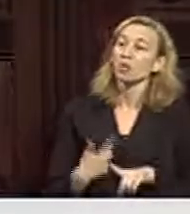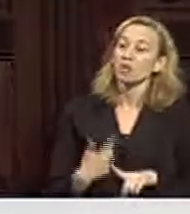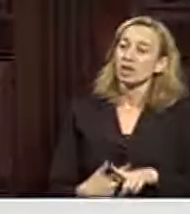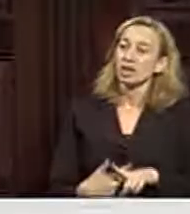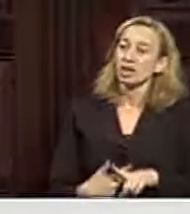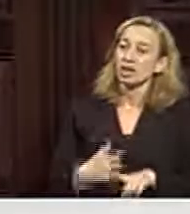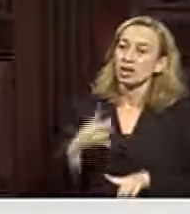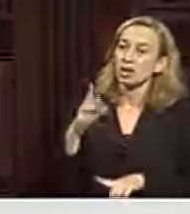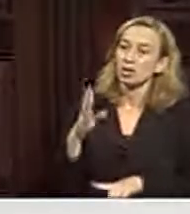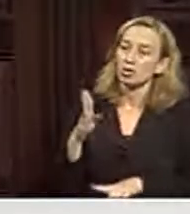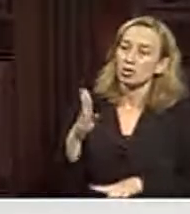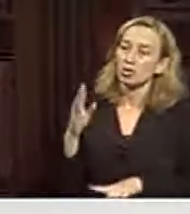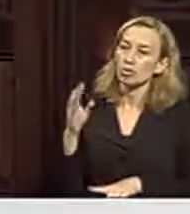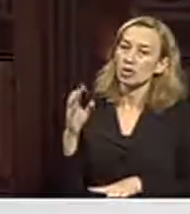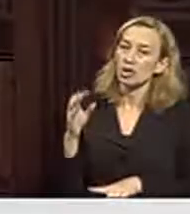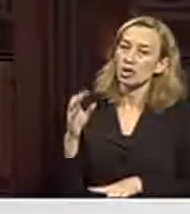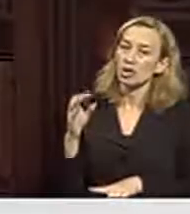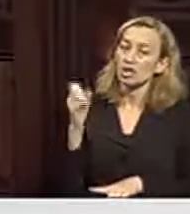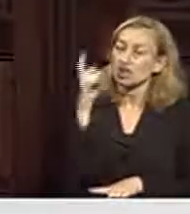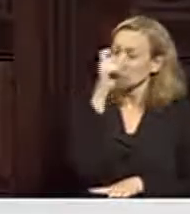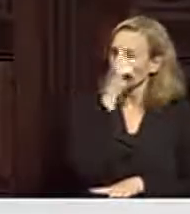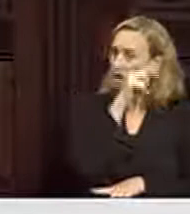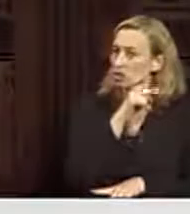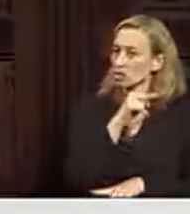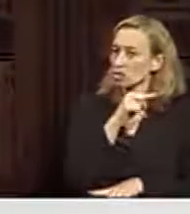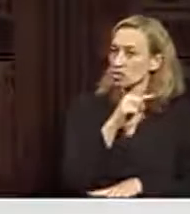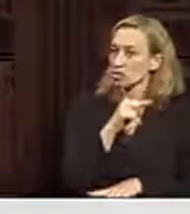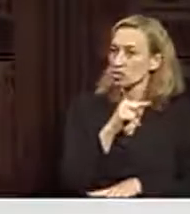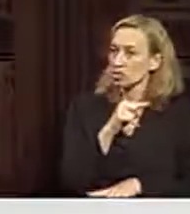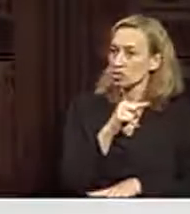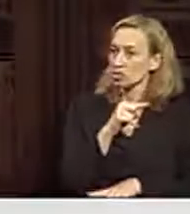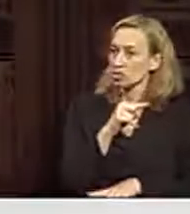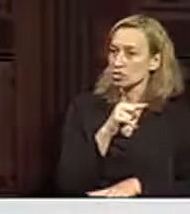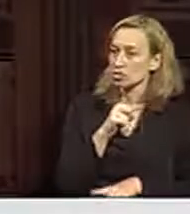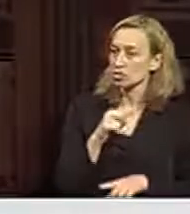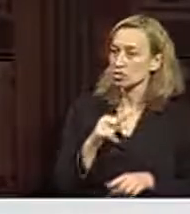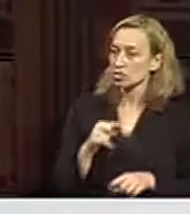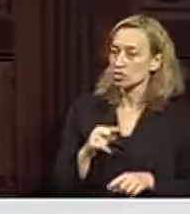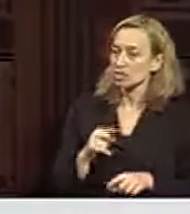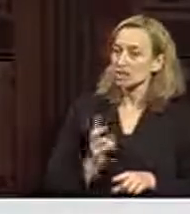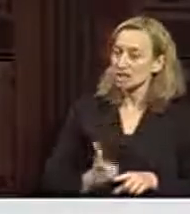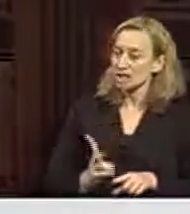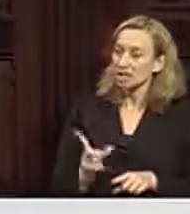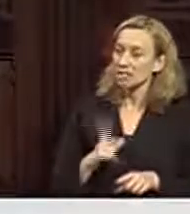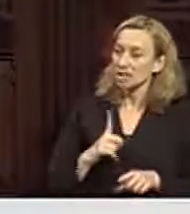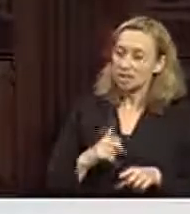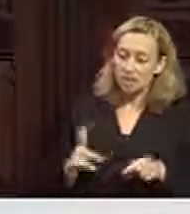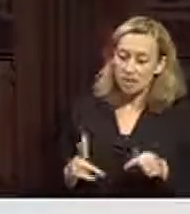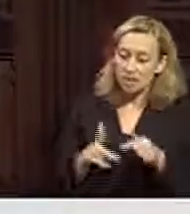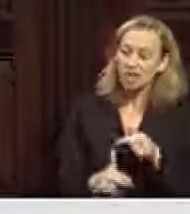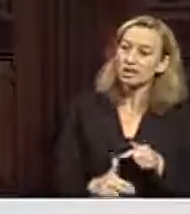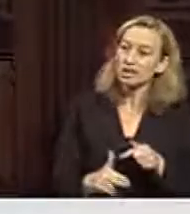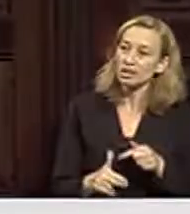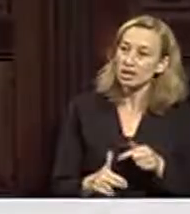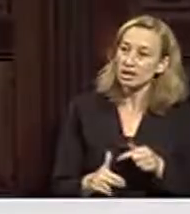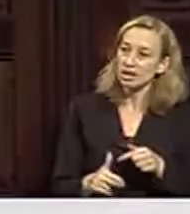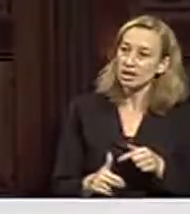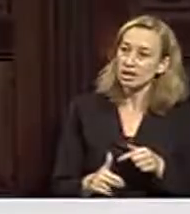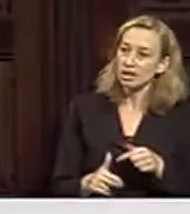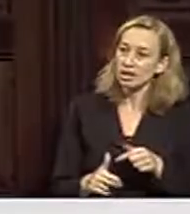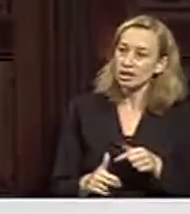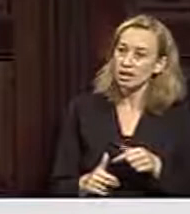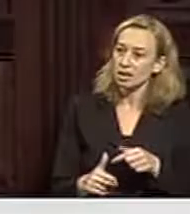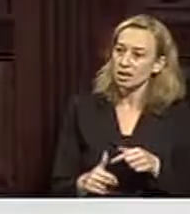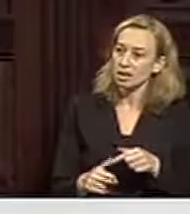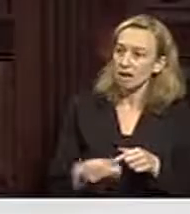da Anvisa, do Ministério da Saúde, continua impedindo que equipamentos valiosíssimos,